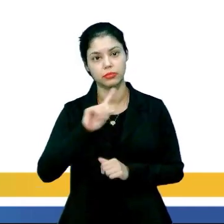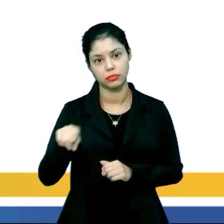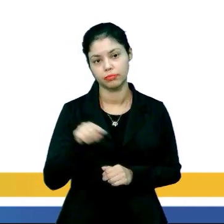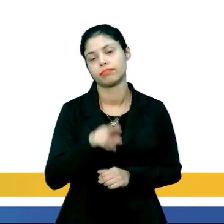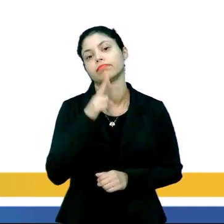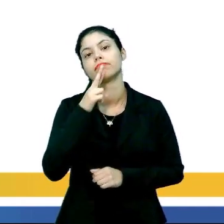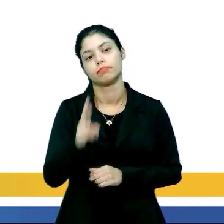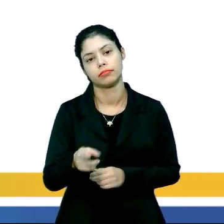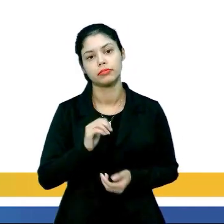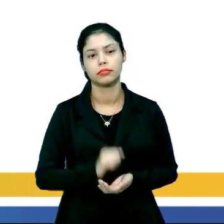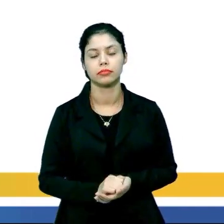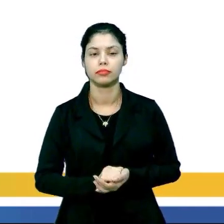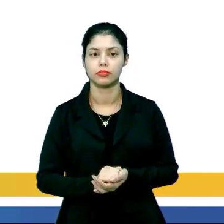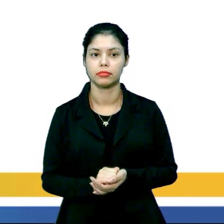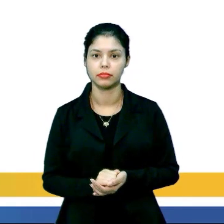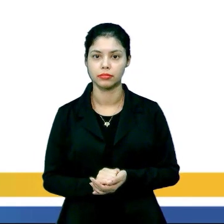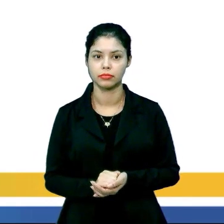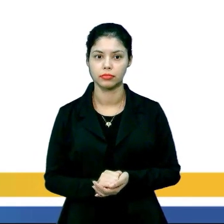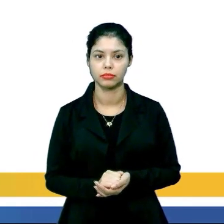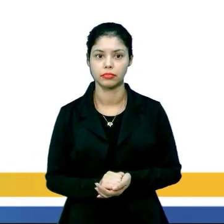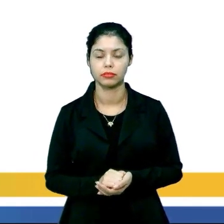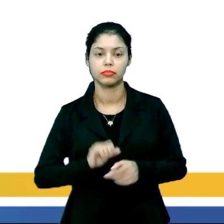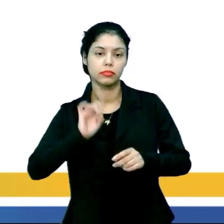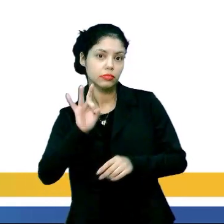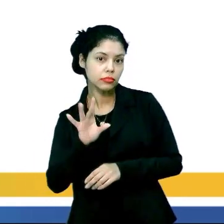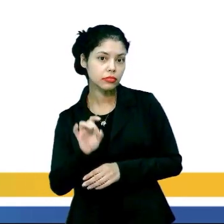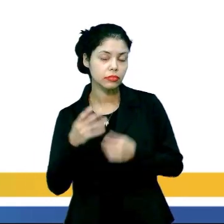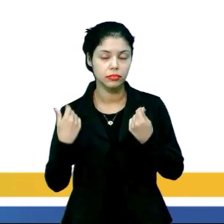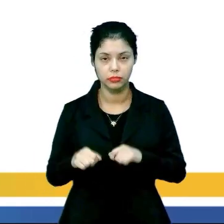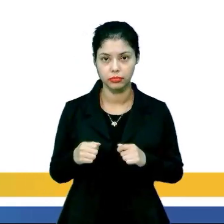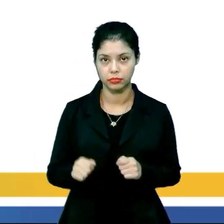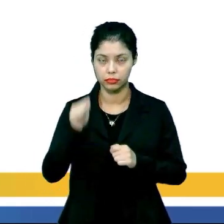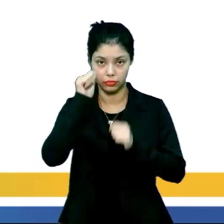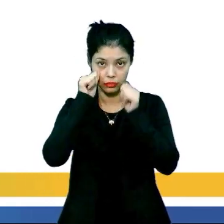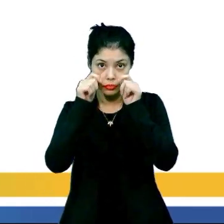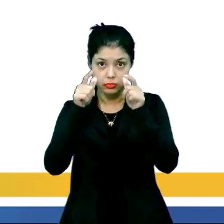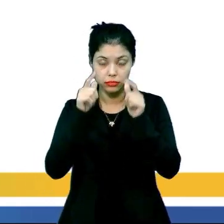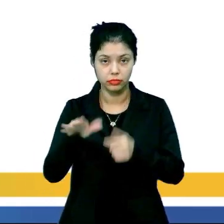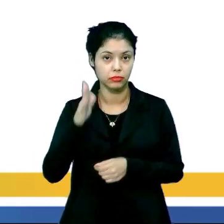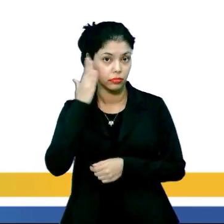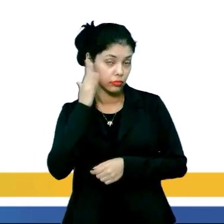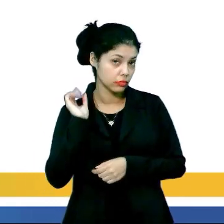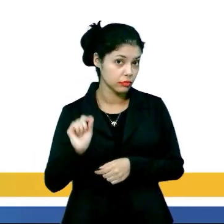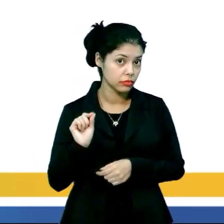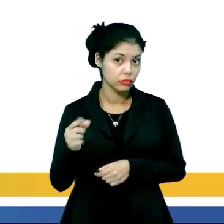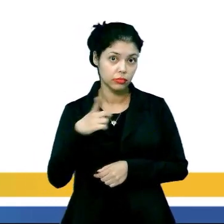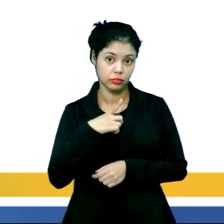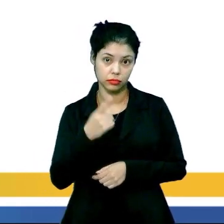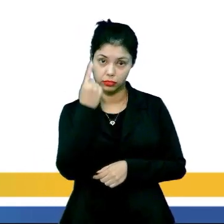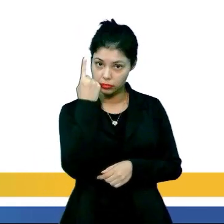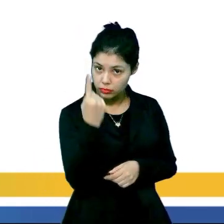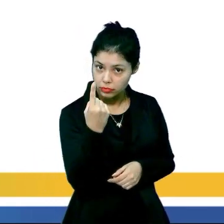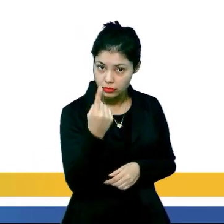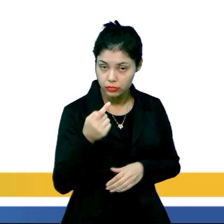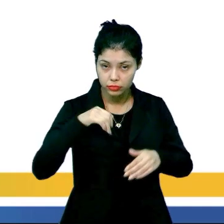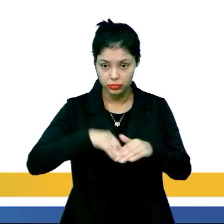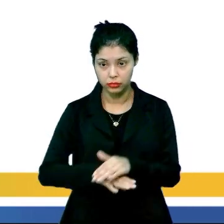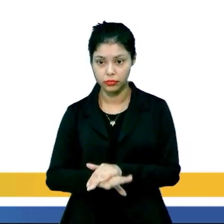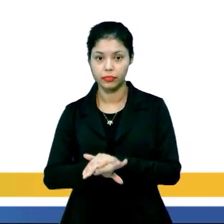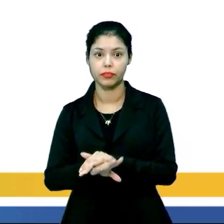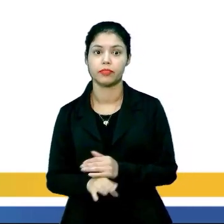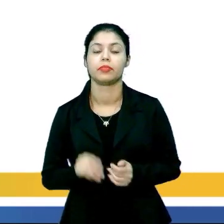marcar já a resposta que está 18 litros. Só que nós temos que entender que ele ainda tinha 1 litro na